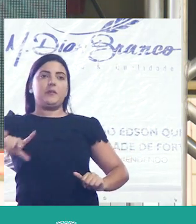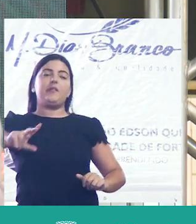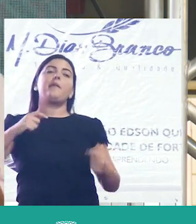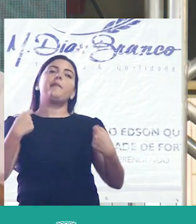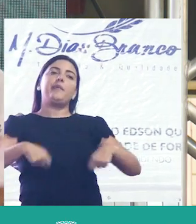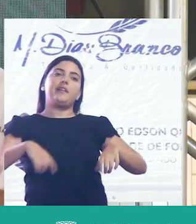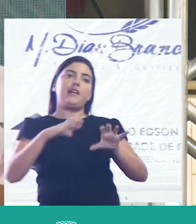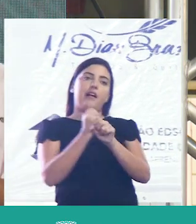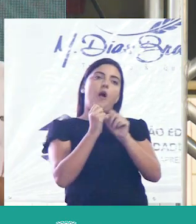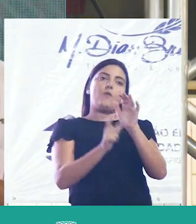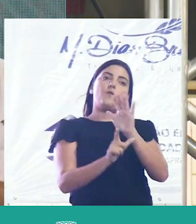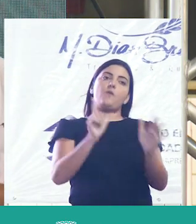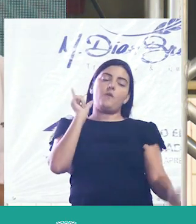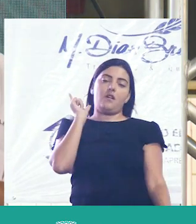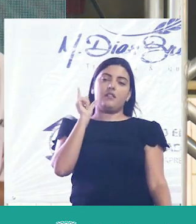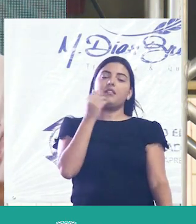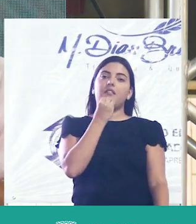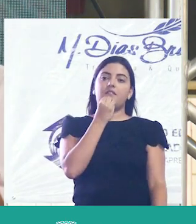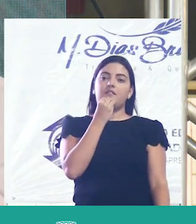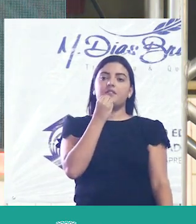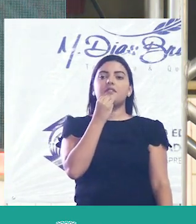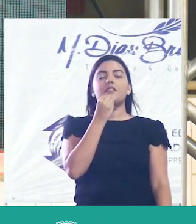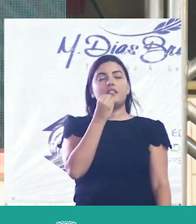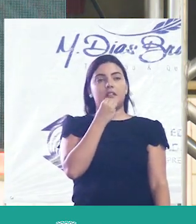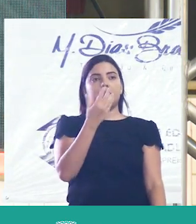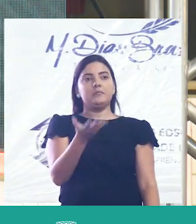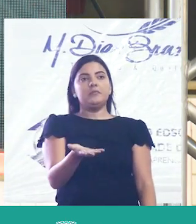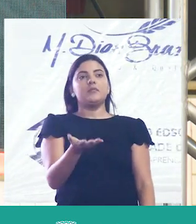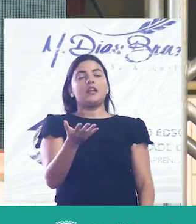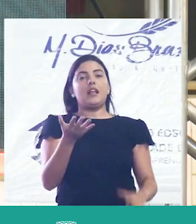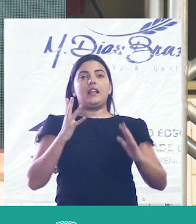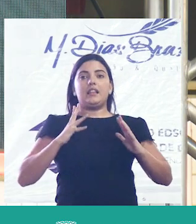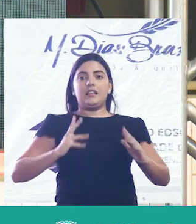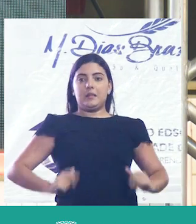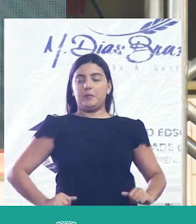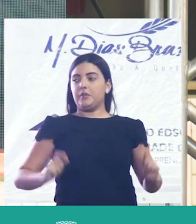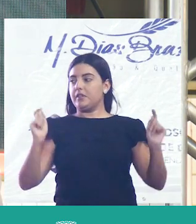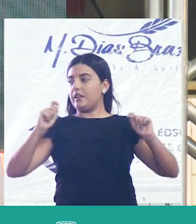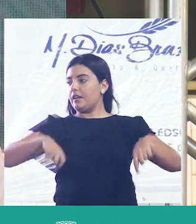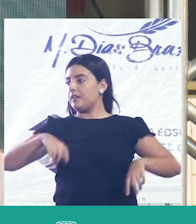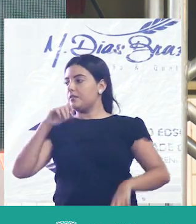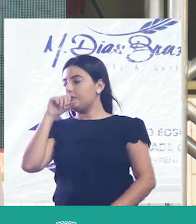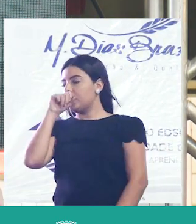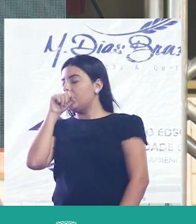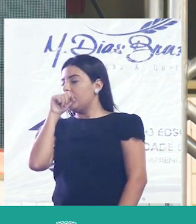fazer um cálculo antes para poder eliminar as impurezas.